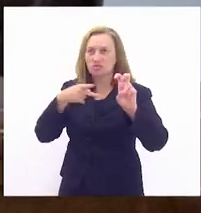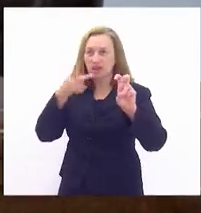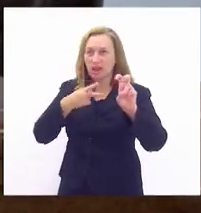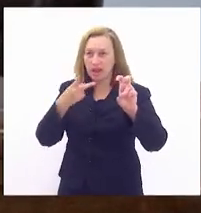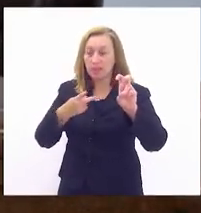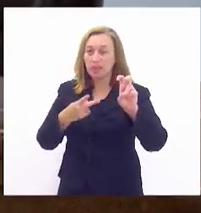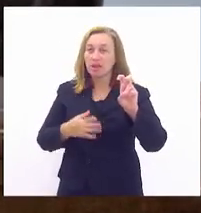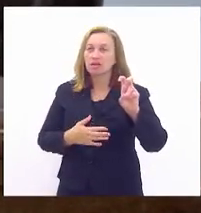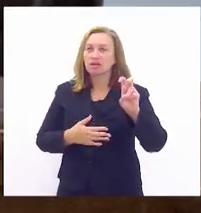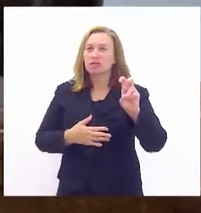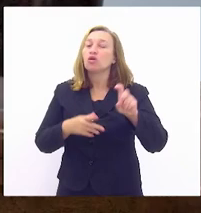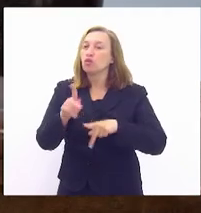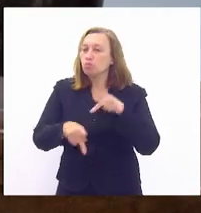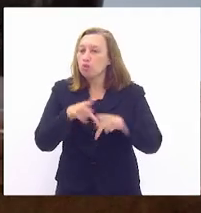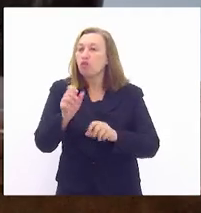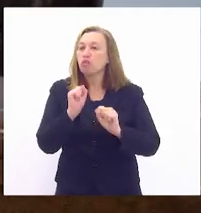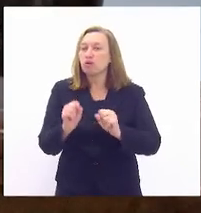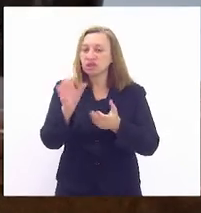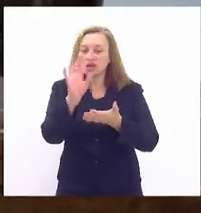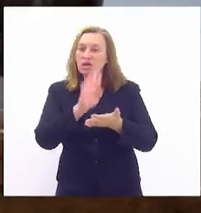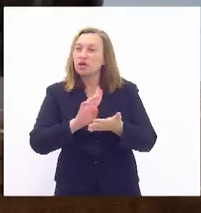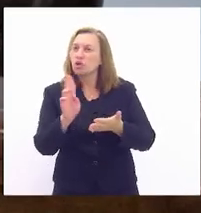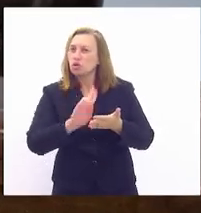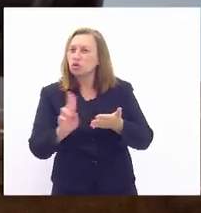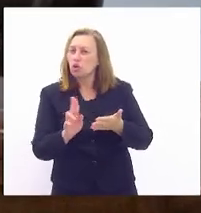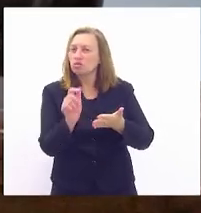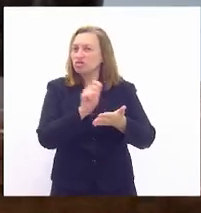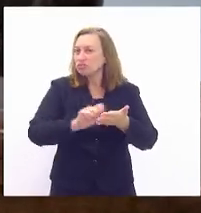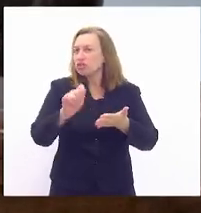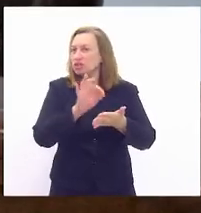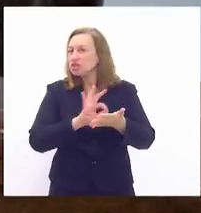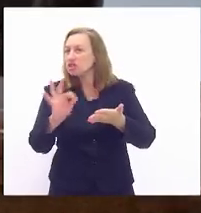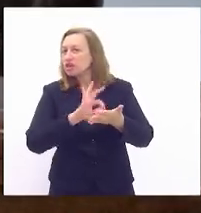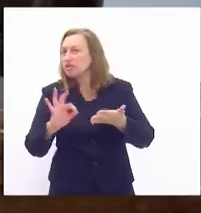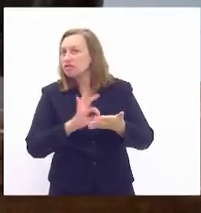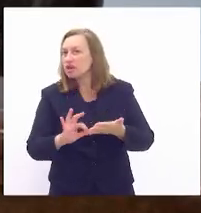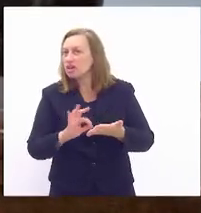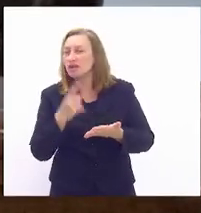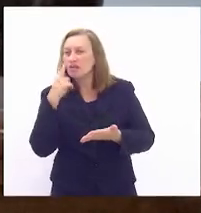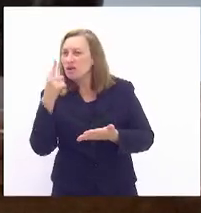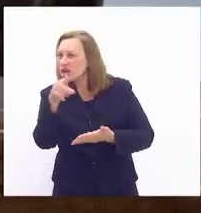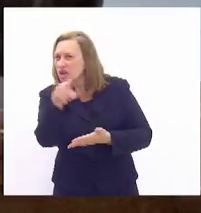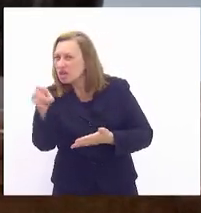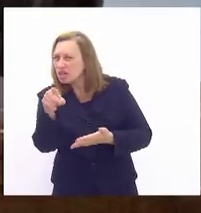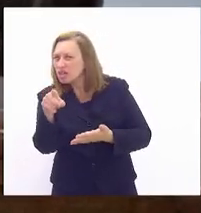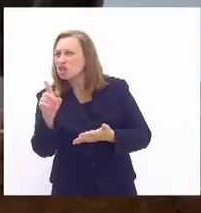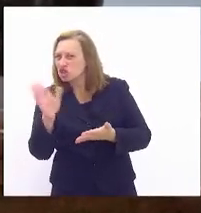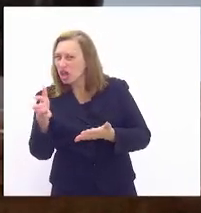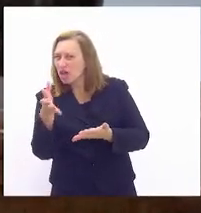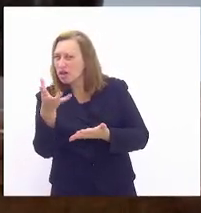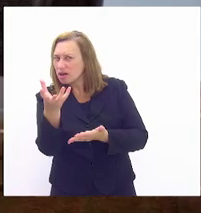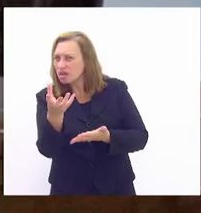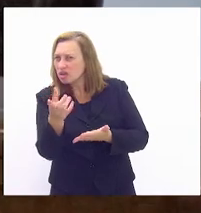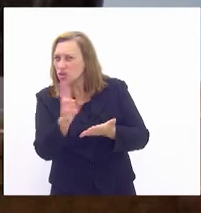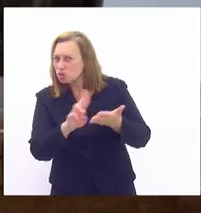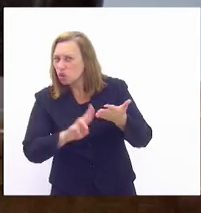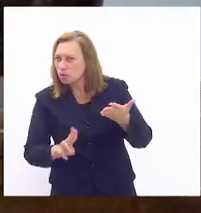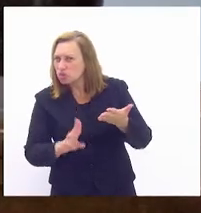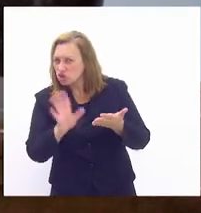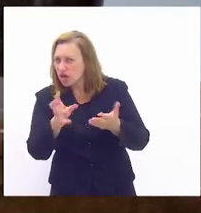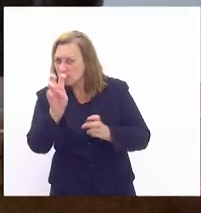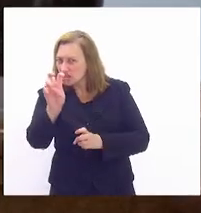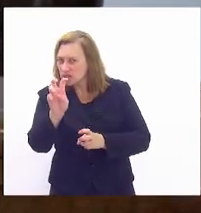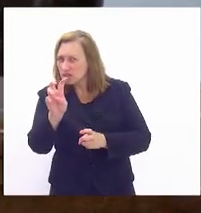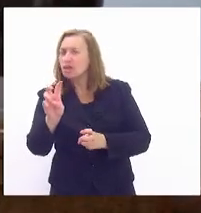tá? Para a população poder se inscrever e participar. O dele, que está embaixo dele, cadê? O dele já pegou a dele. Então tá. Por favor,